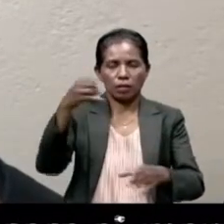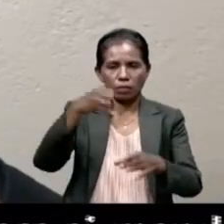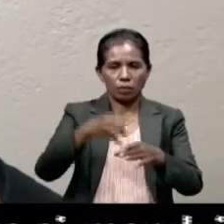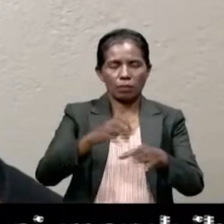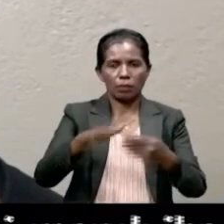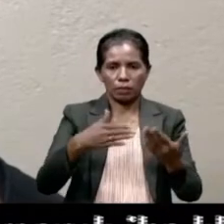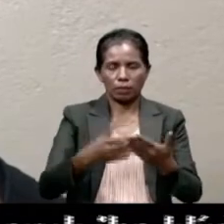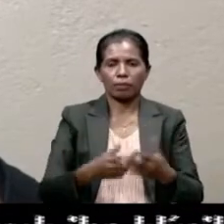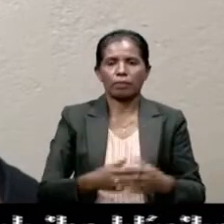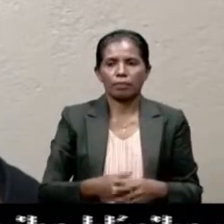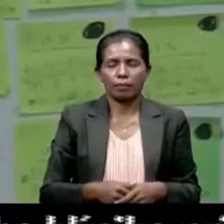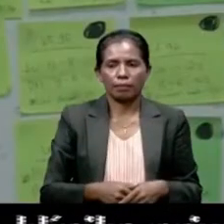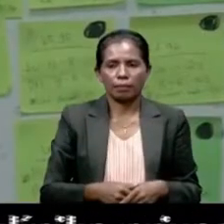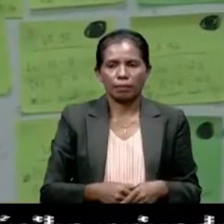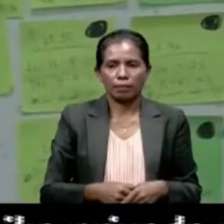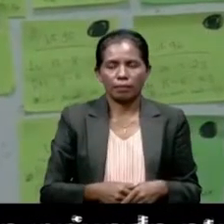né